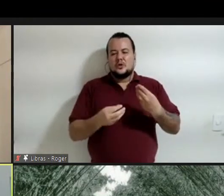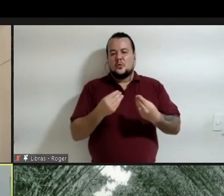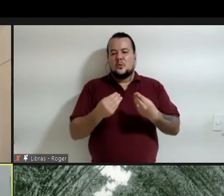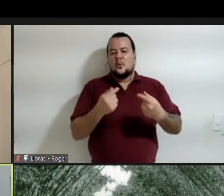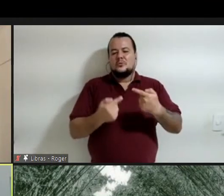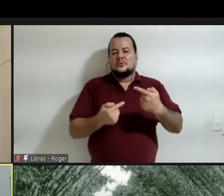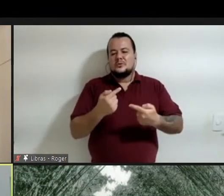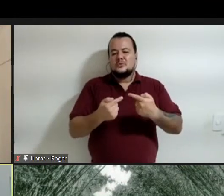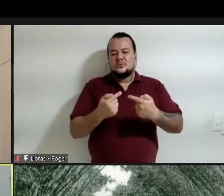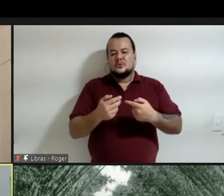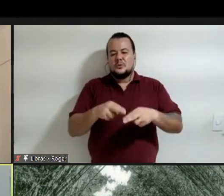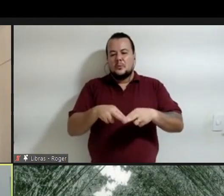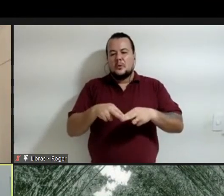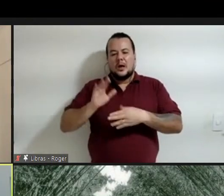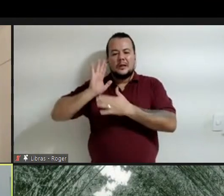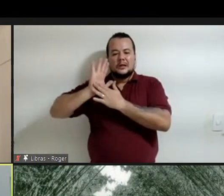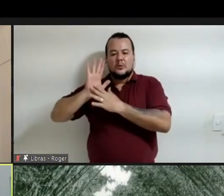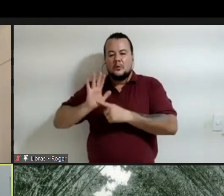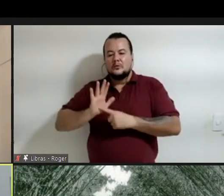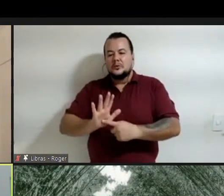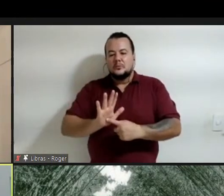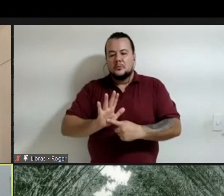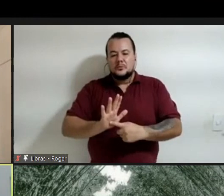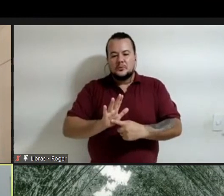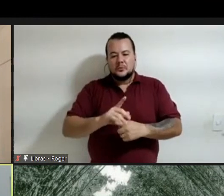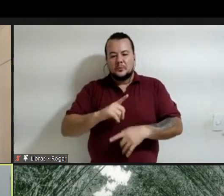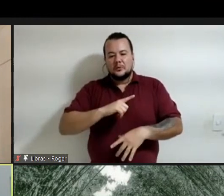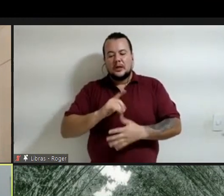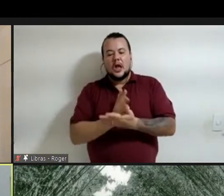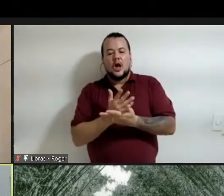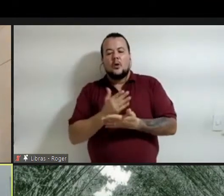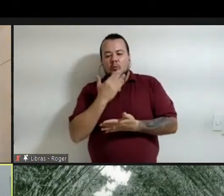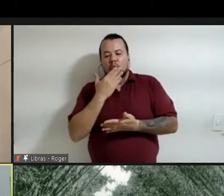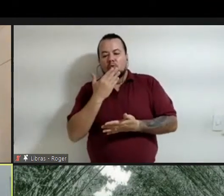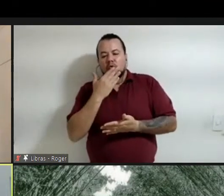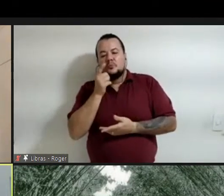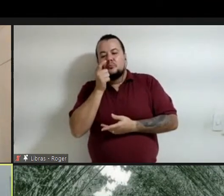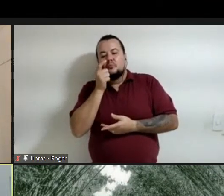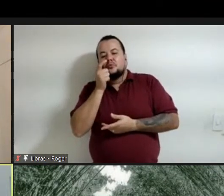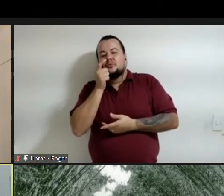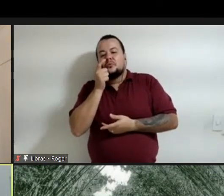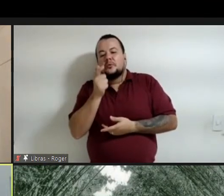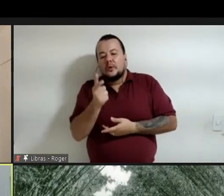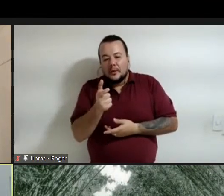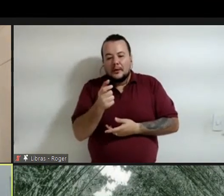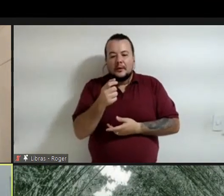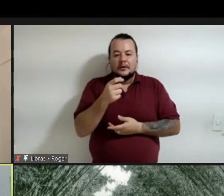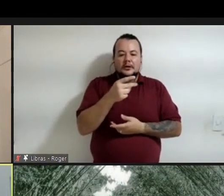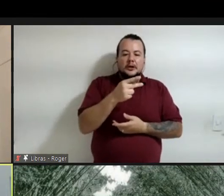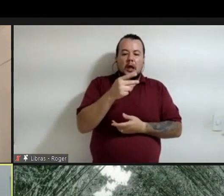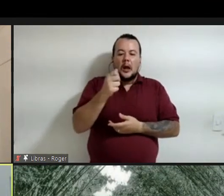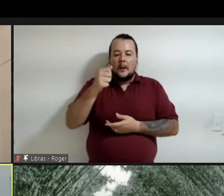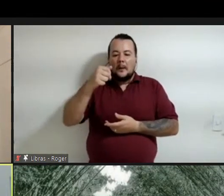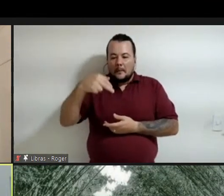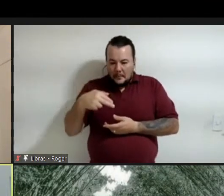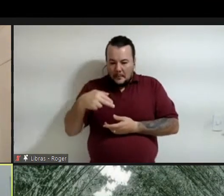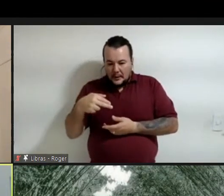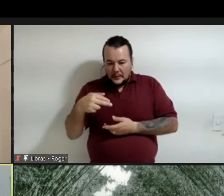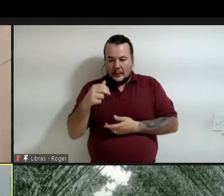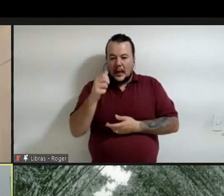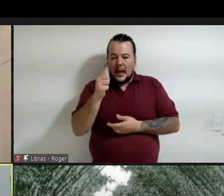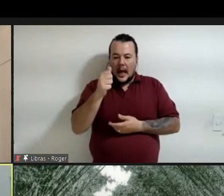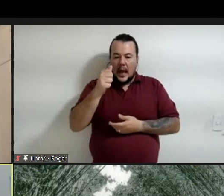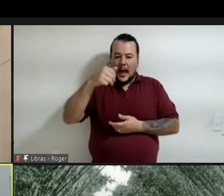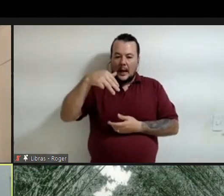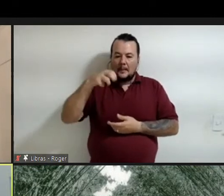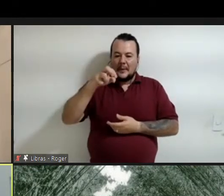se é possível depreender disso algum tipo de intenção de panamericanismo ou paniberismo cultural, ou